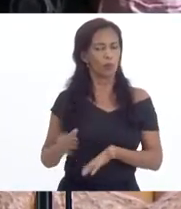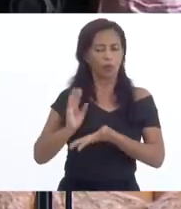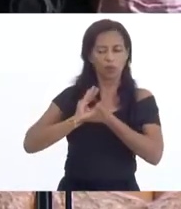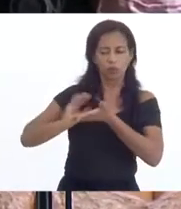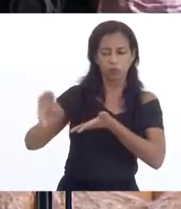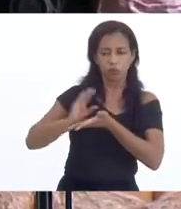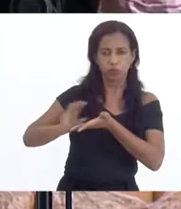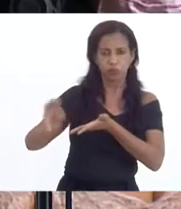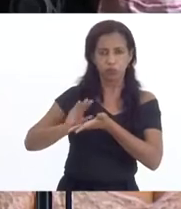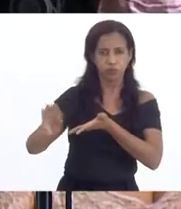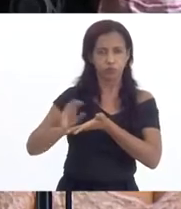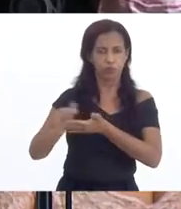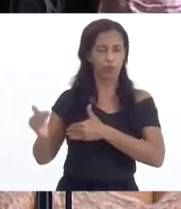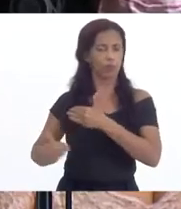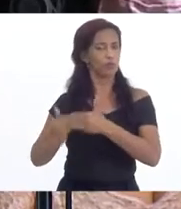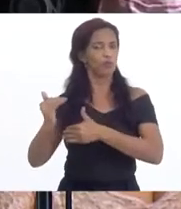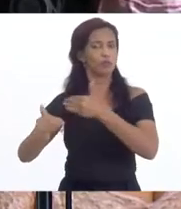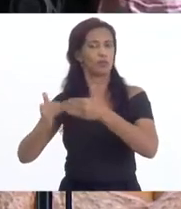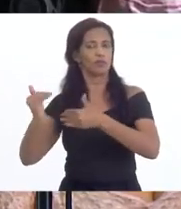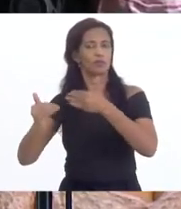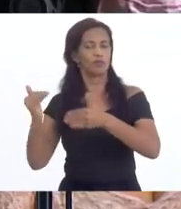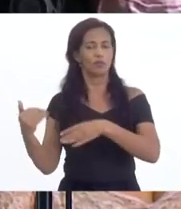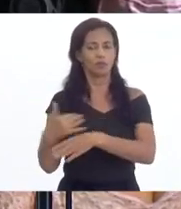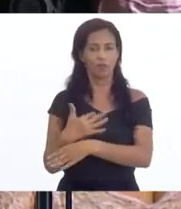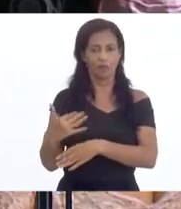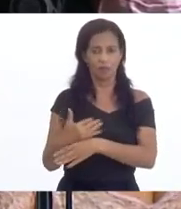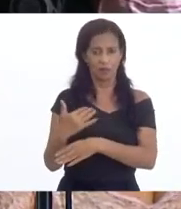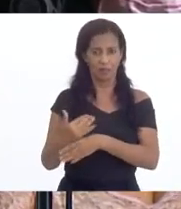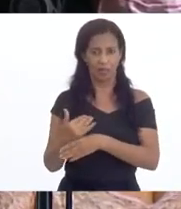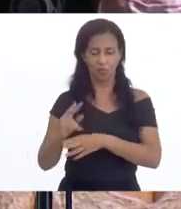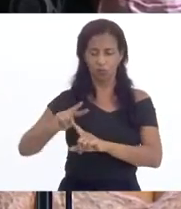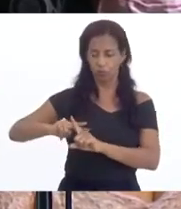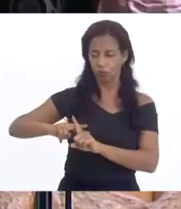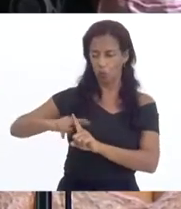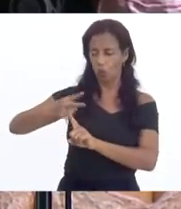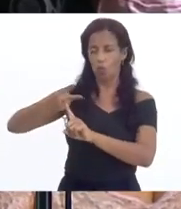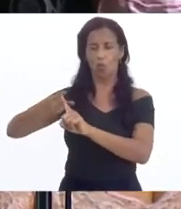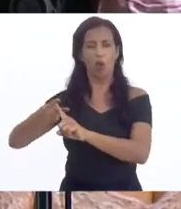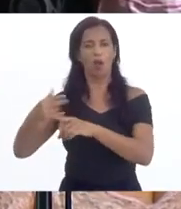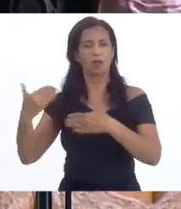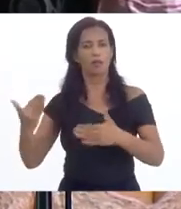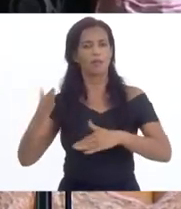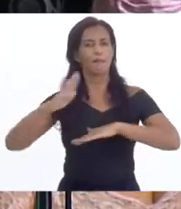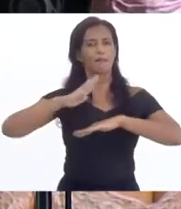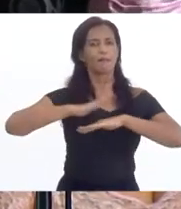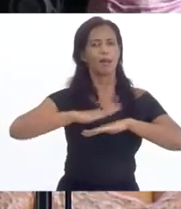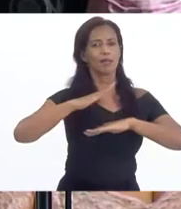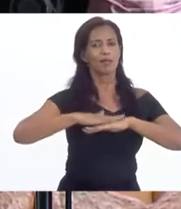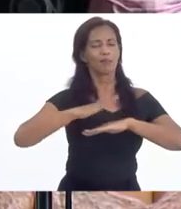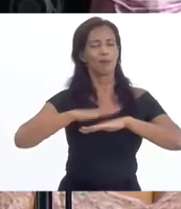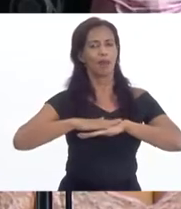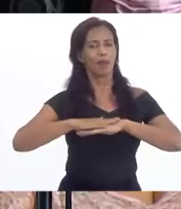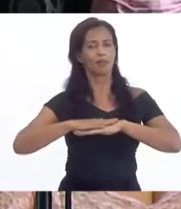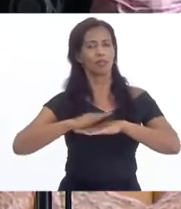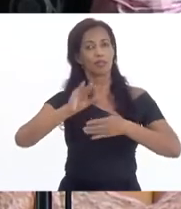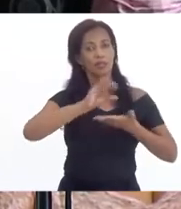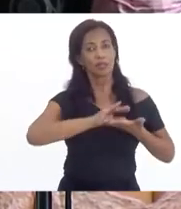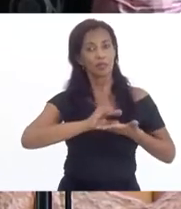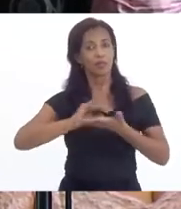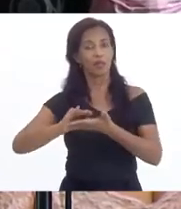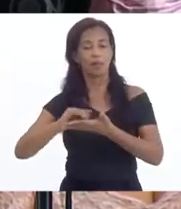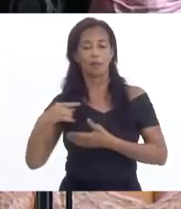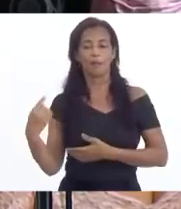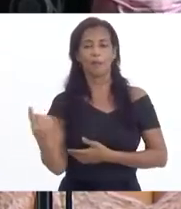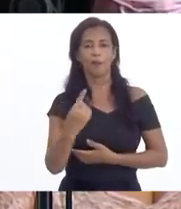esses recursos no desenvolvimento da cidade, multiplicando, assim, cada vez mais esses recursos na